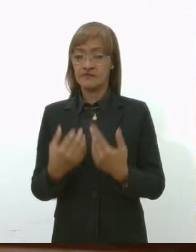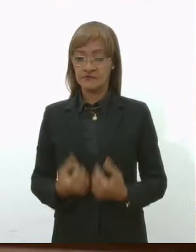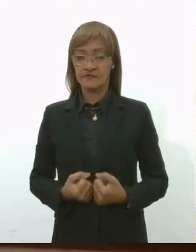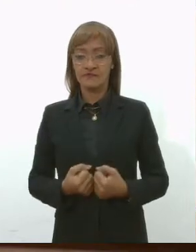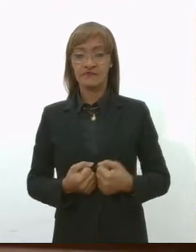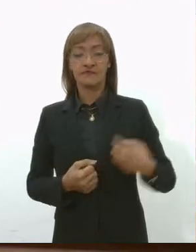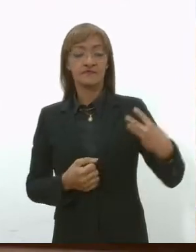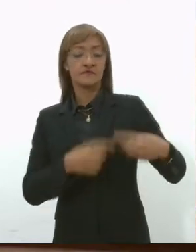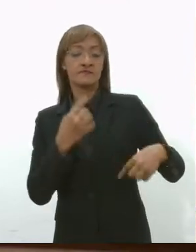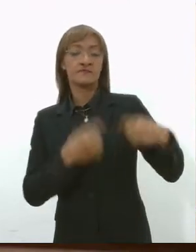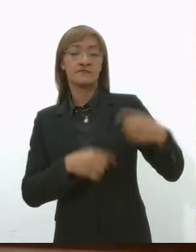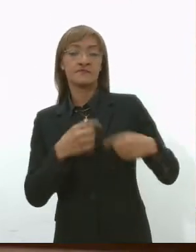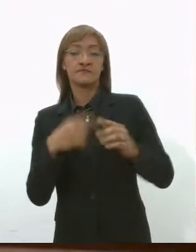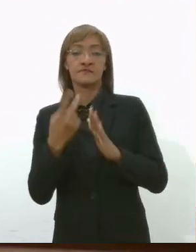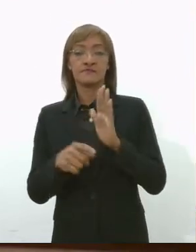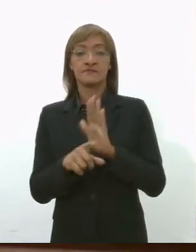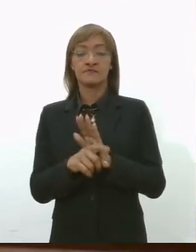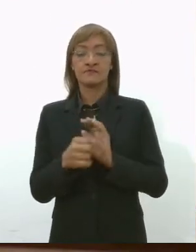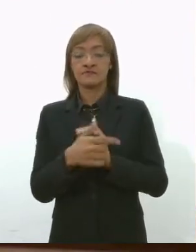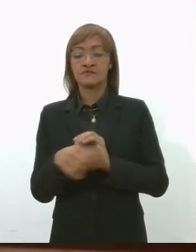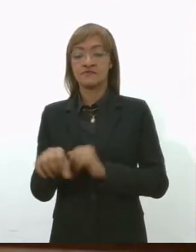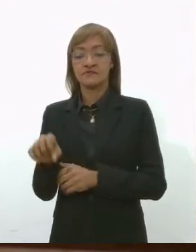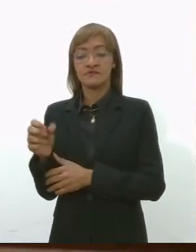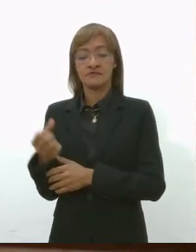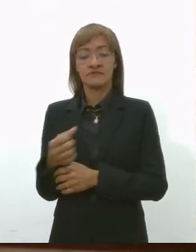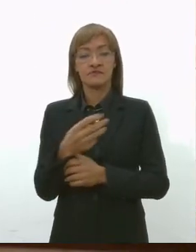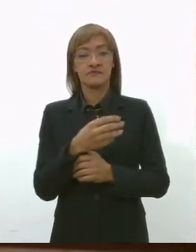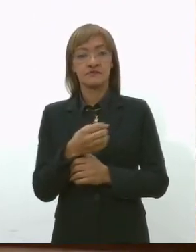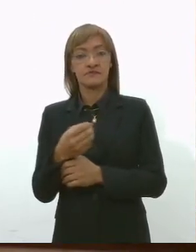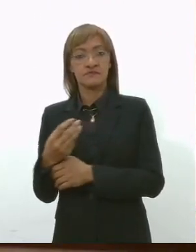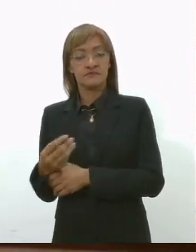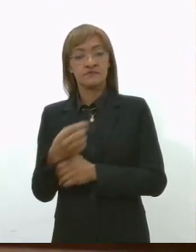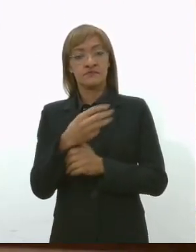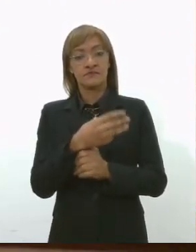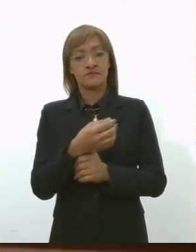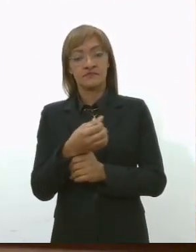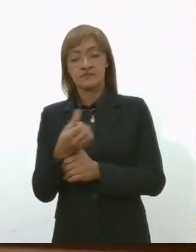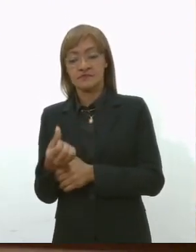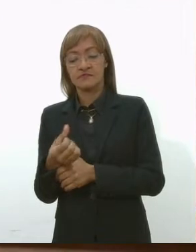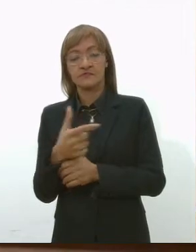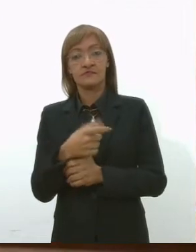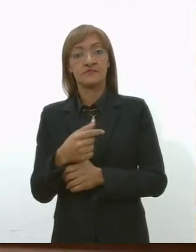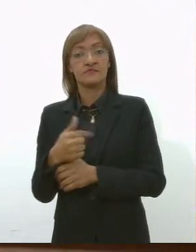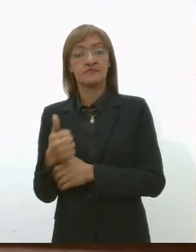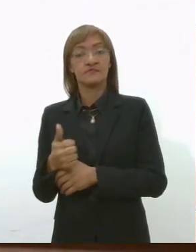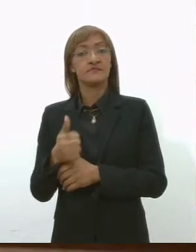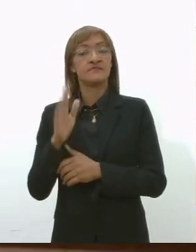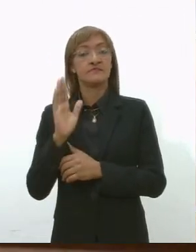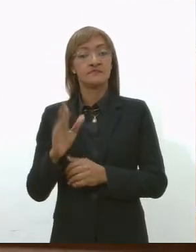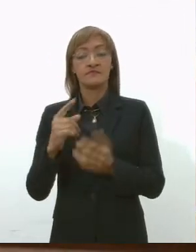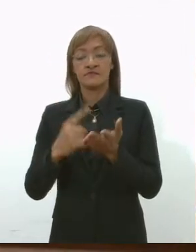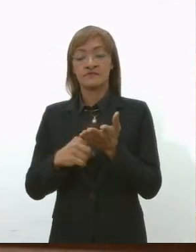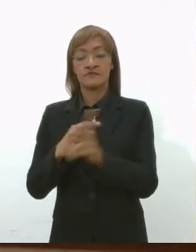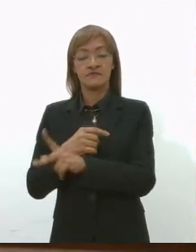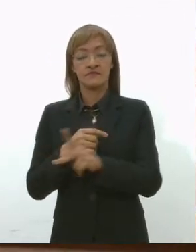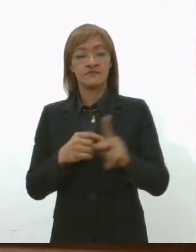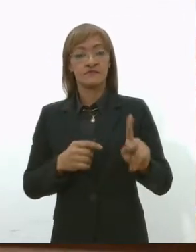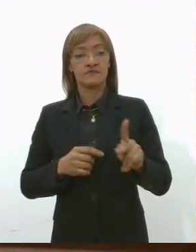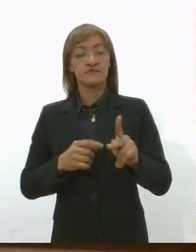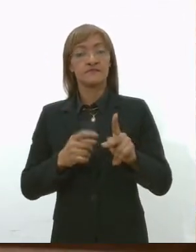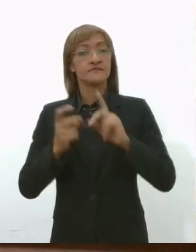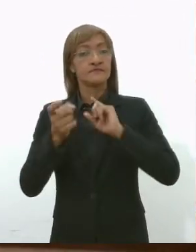os projetos de lei de número 296, 303 e 306/2021. Nada mais a tratar, o presidente convocou uma sessão